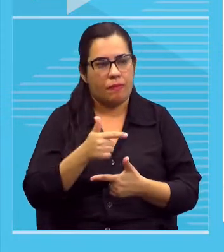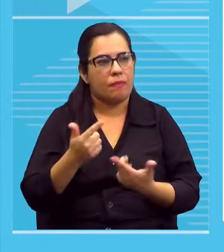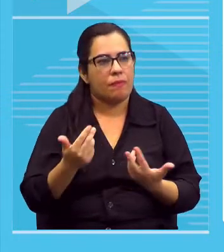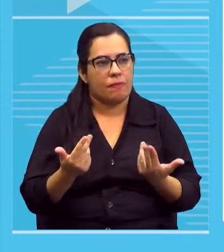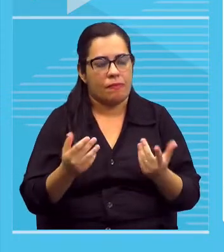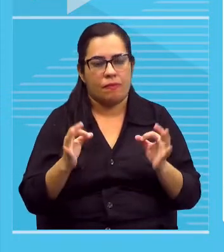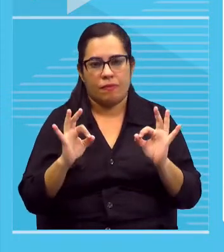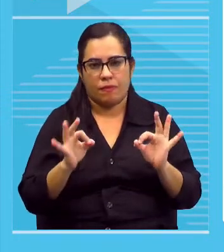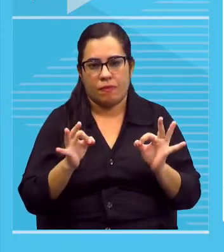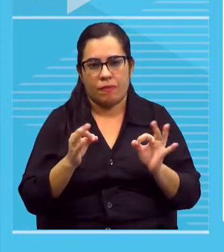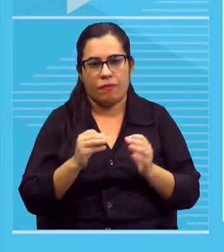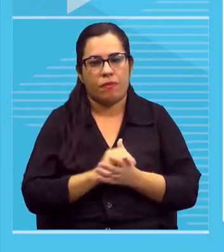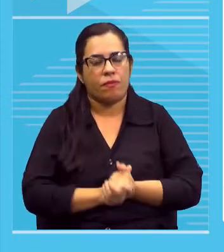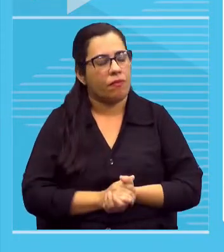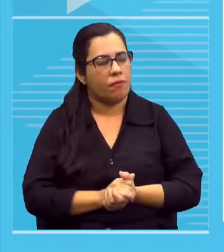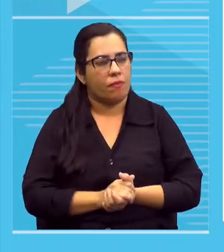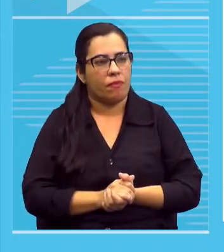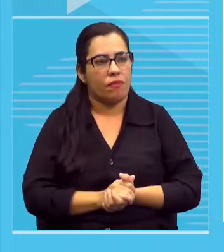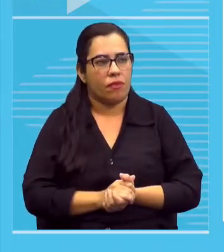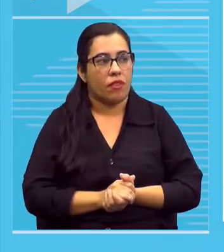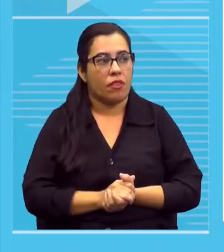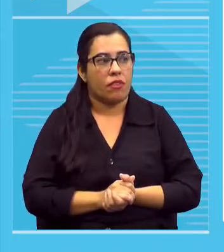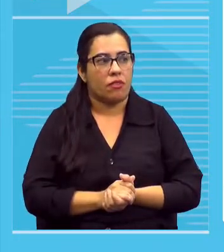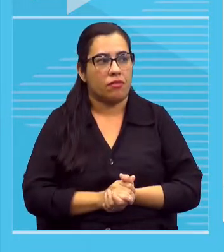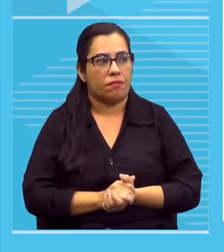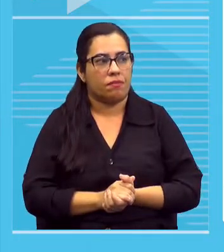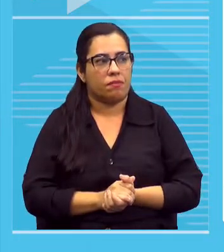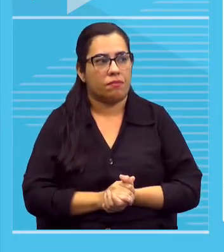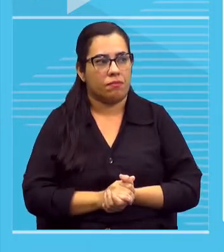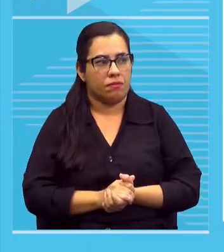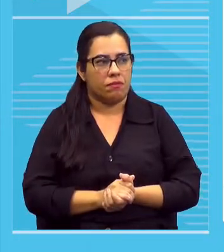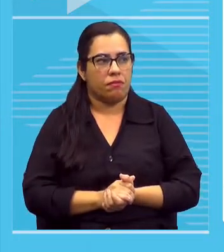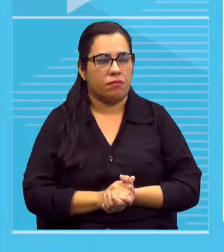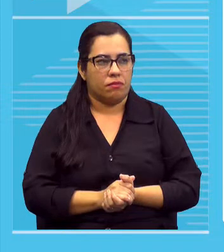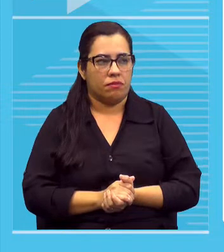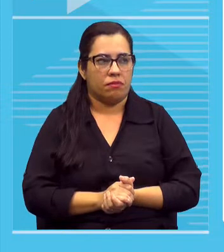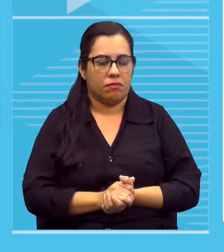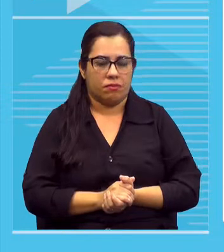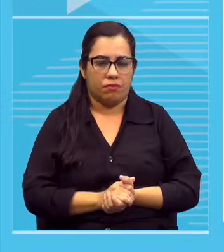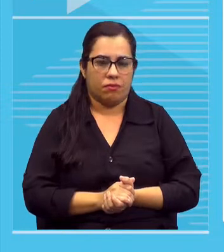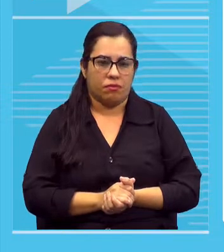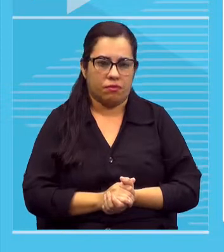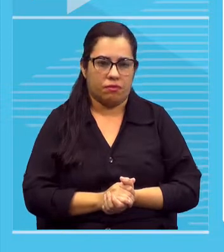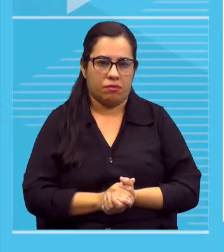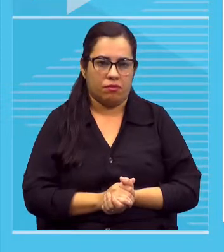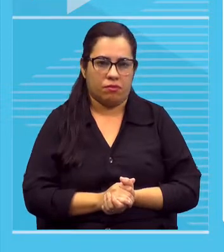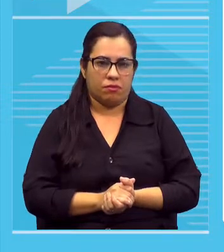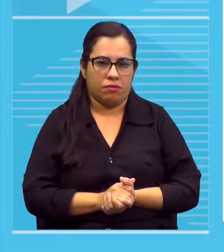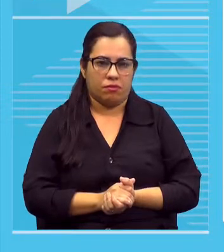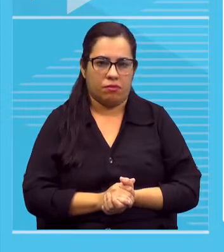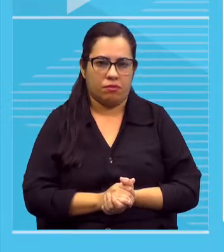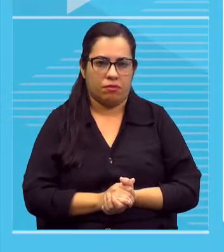aí só de boa na lagoa participa comigo